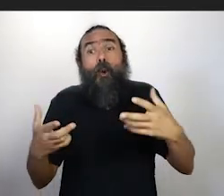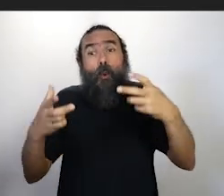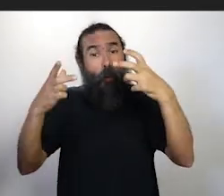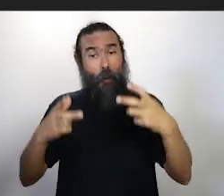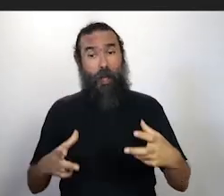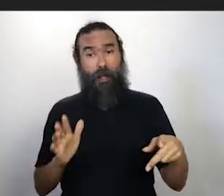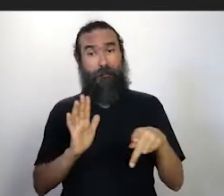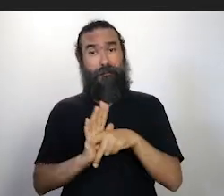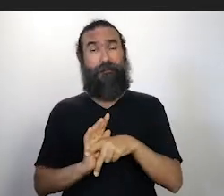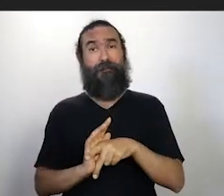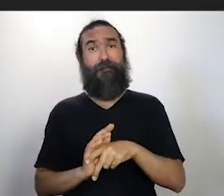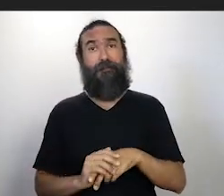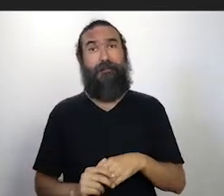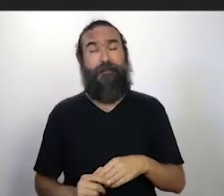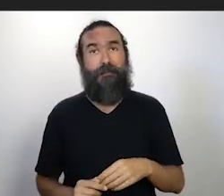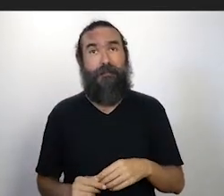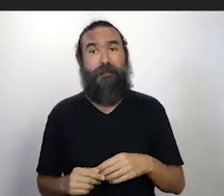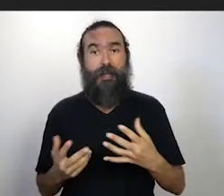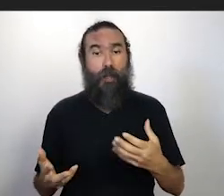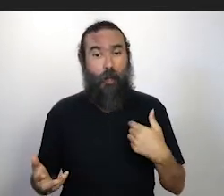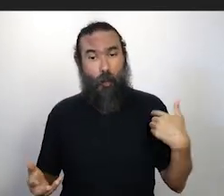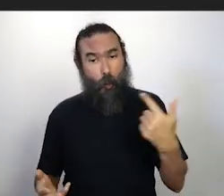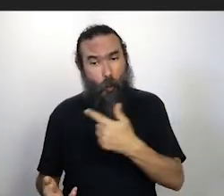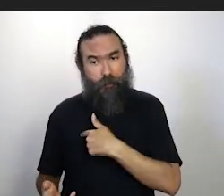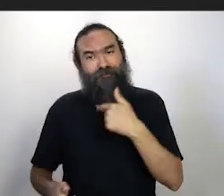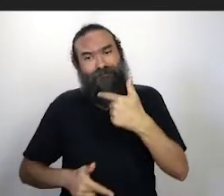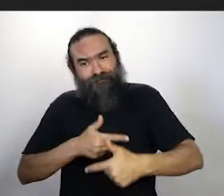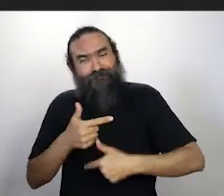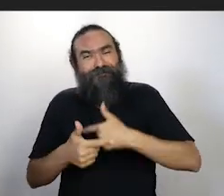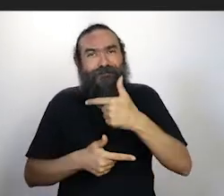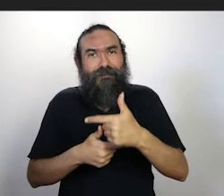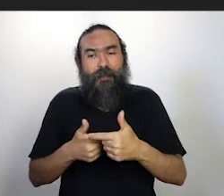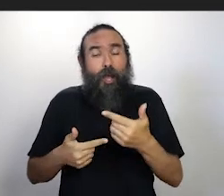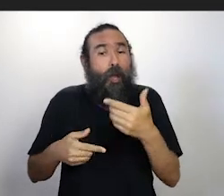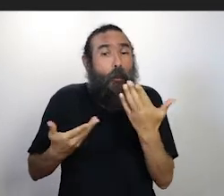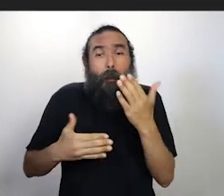tentar buscar formas também de tentar minimizar esses